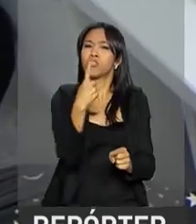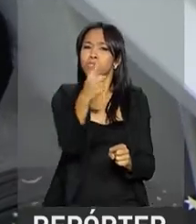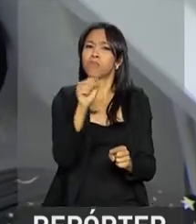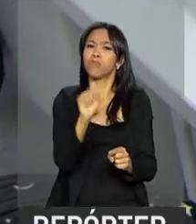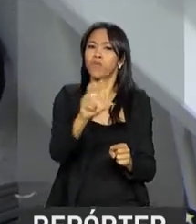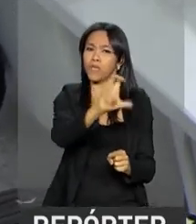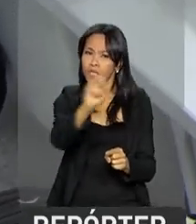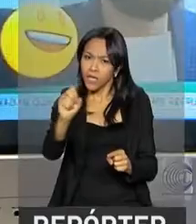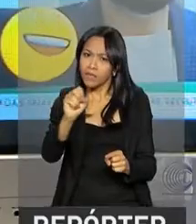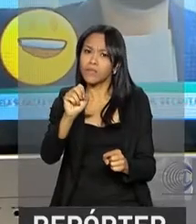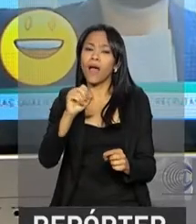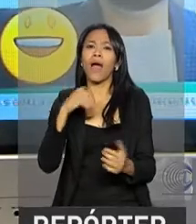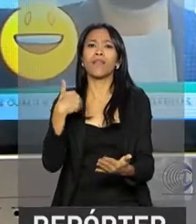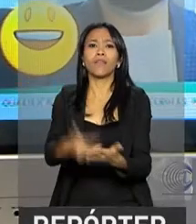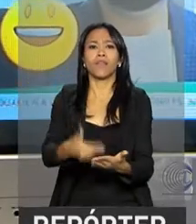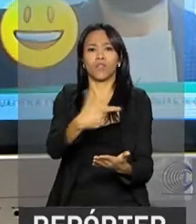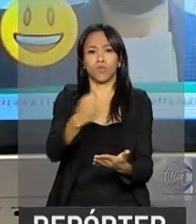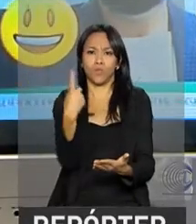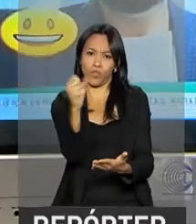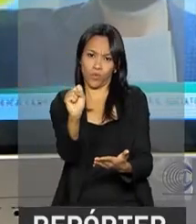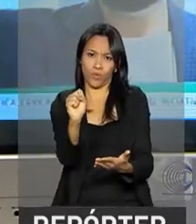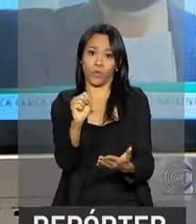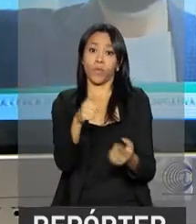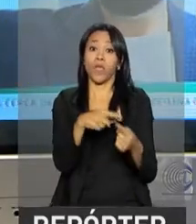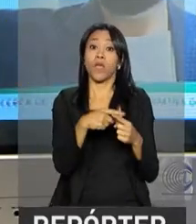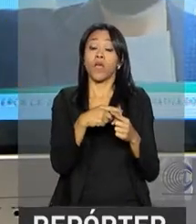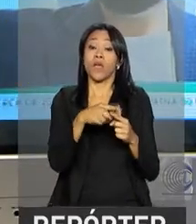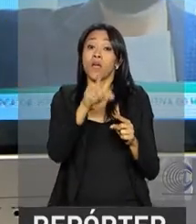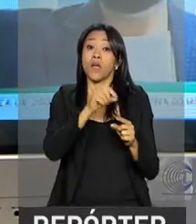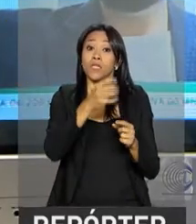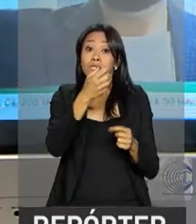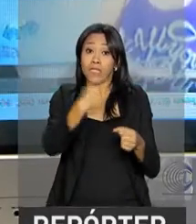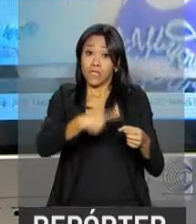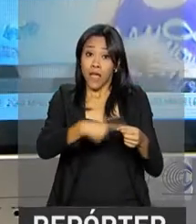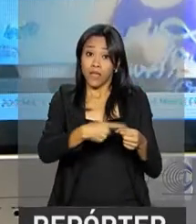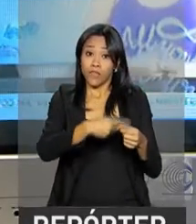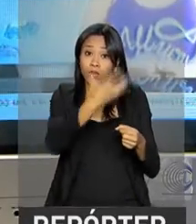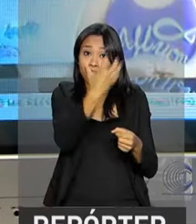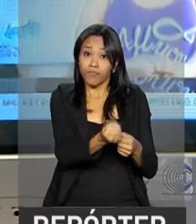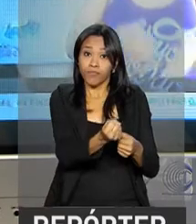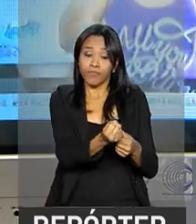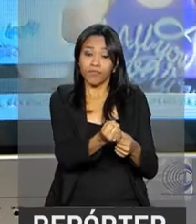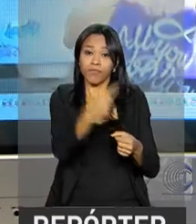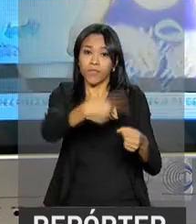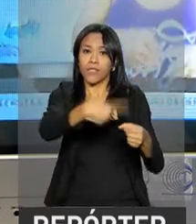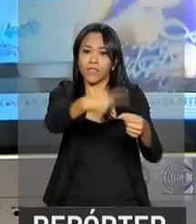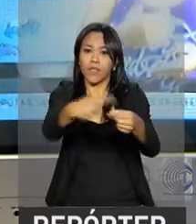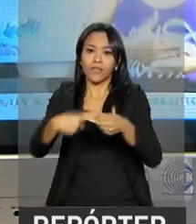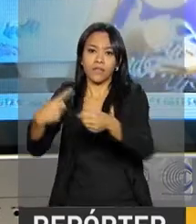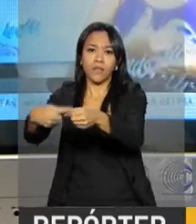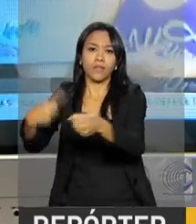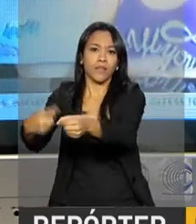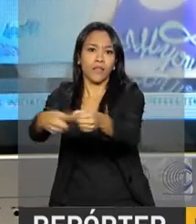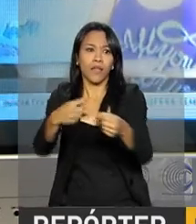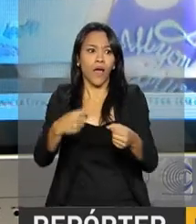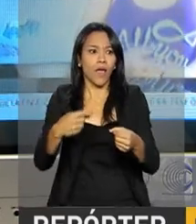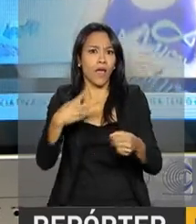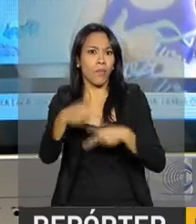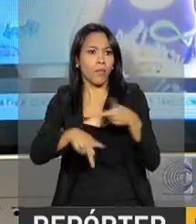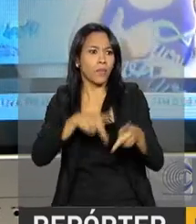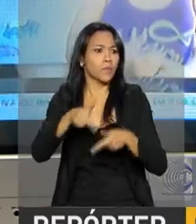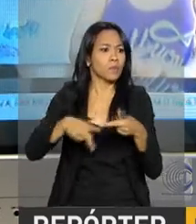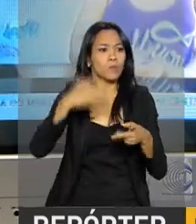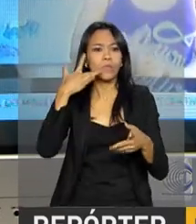até 2018. Conforme a gente vai desligando as cidades, a população do Brasil vai ganhando conhecimento e